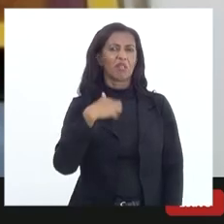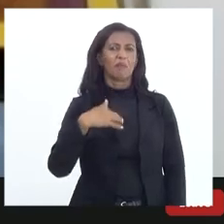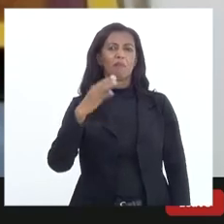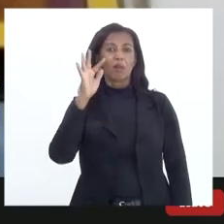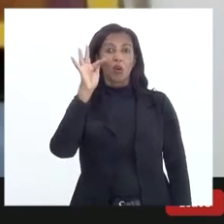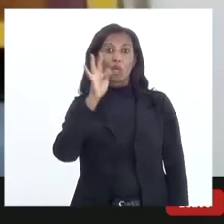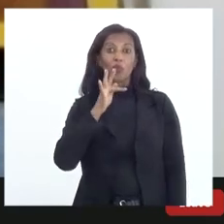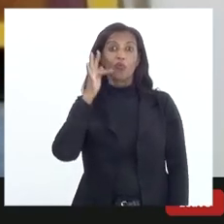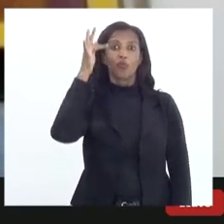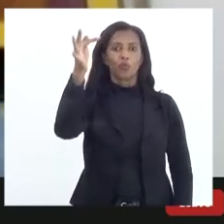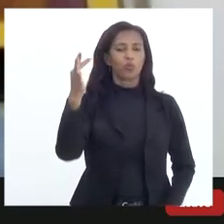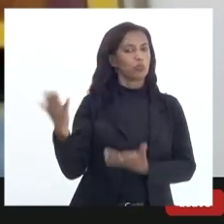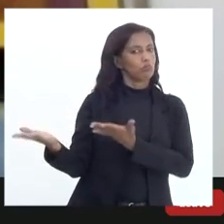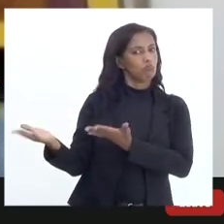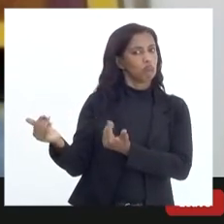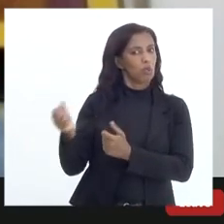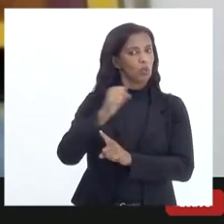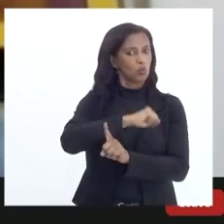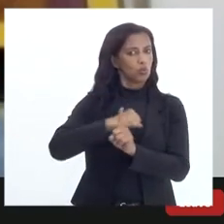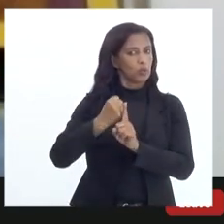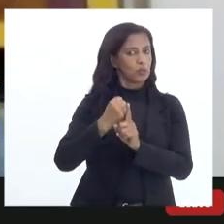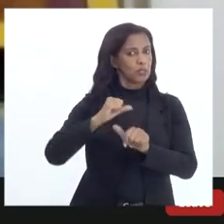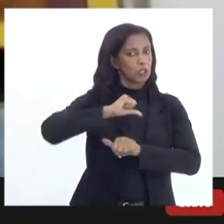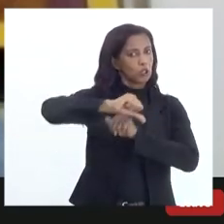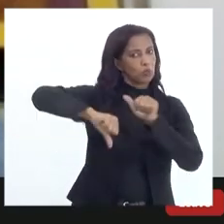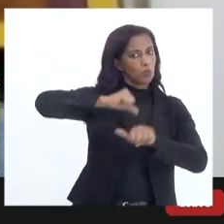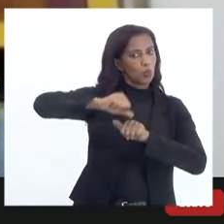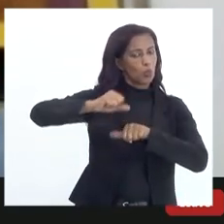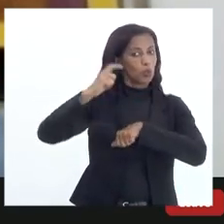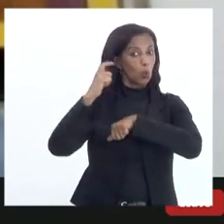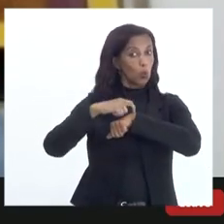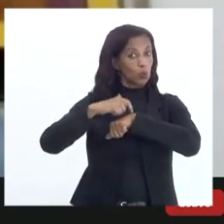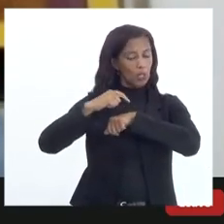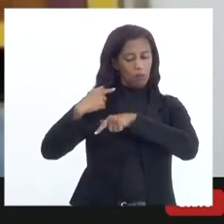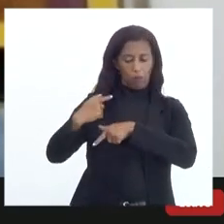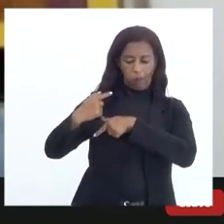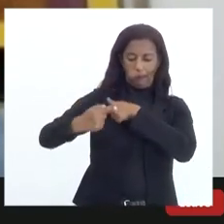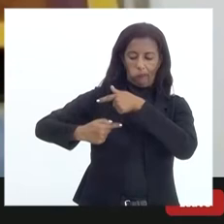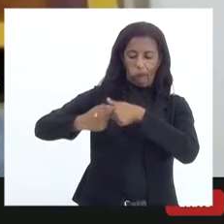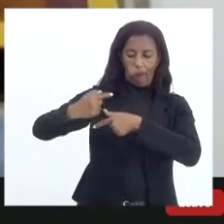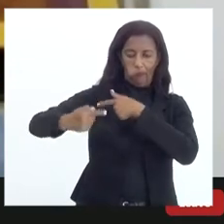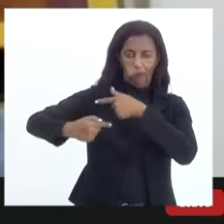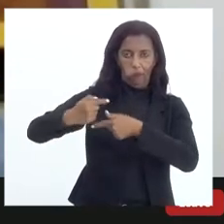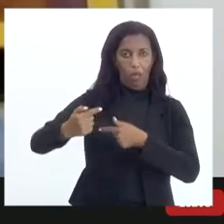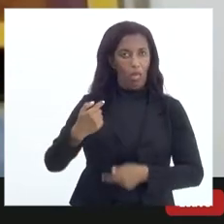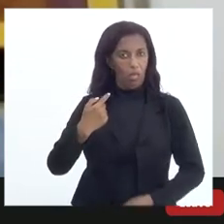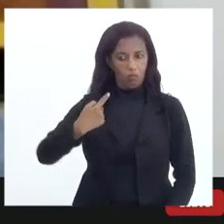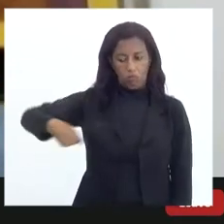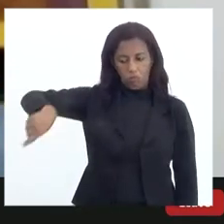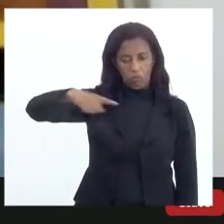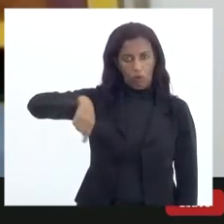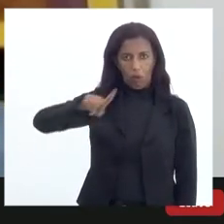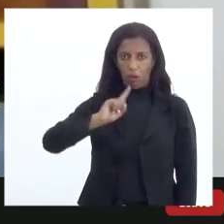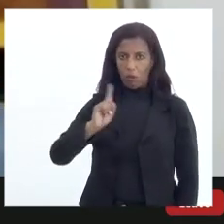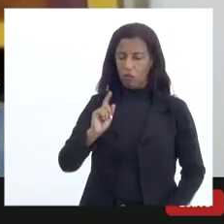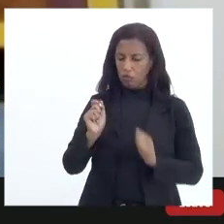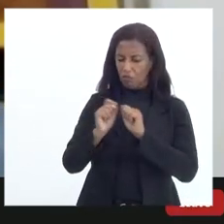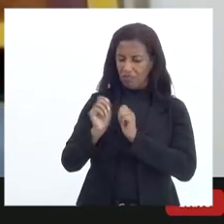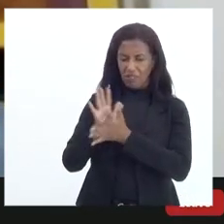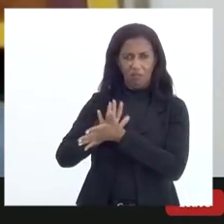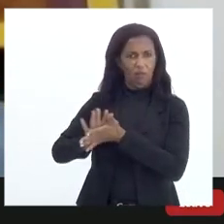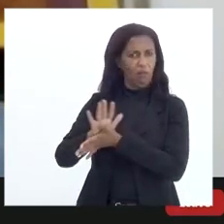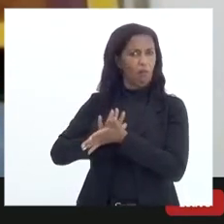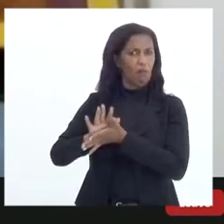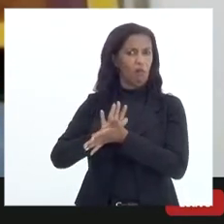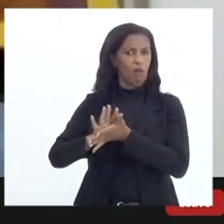dessa juventude. Sociedade muda com o tempo, com gerações. E nós não estamos fazendo nada